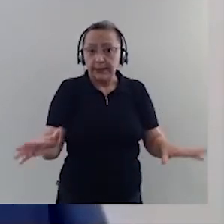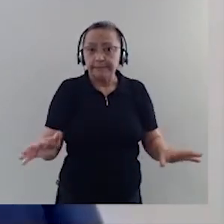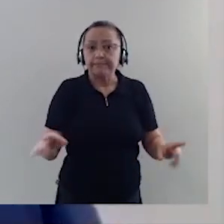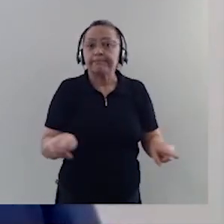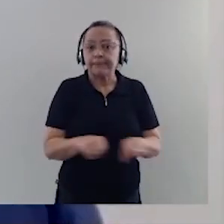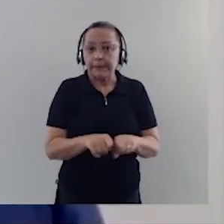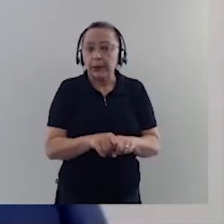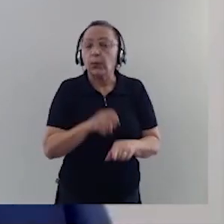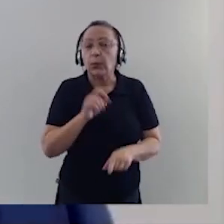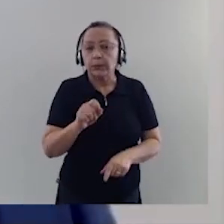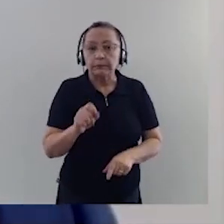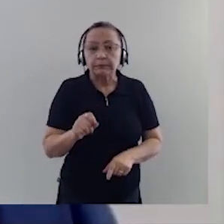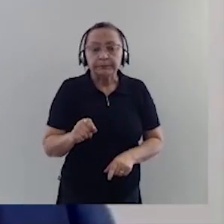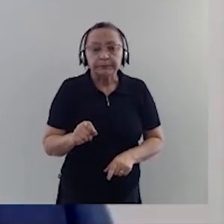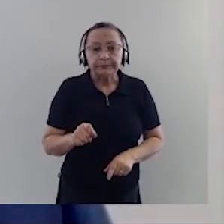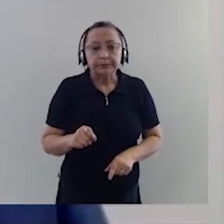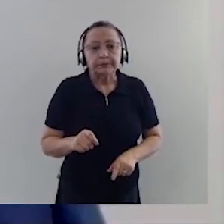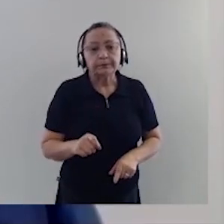falar,